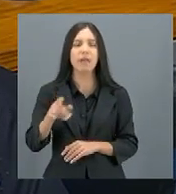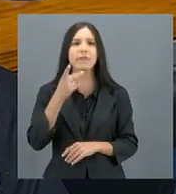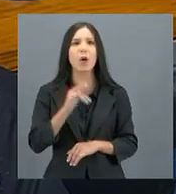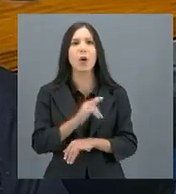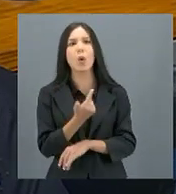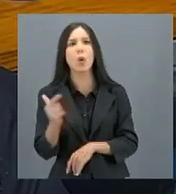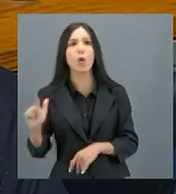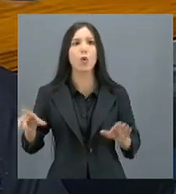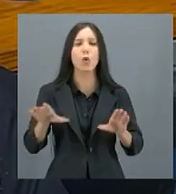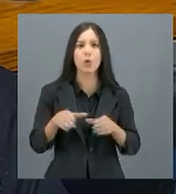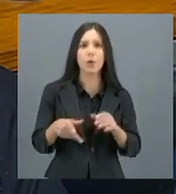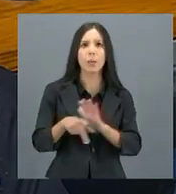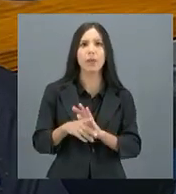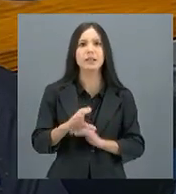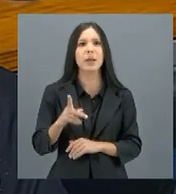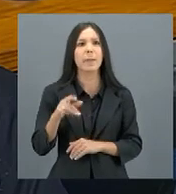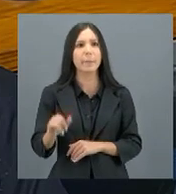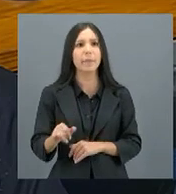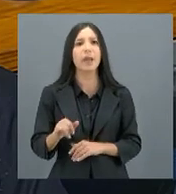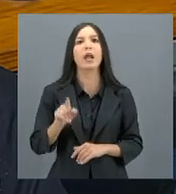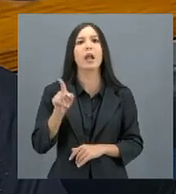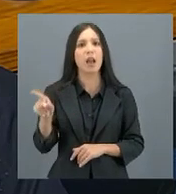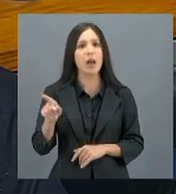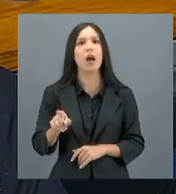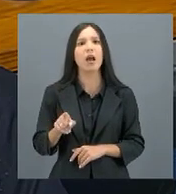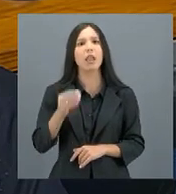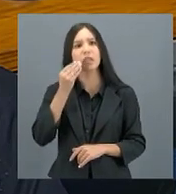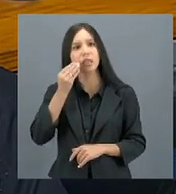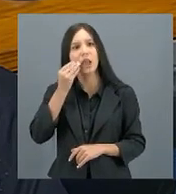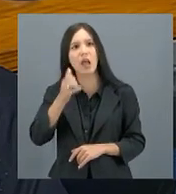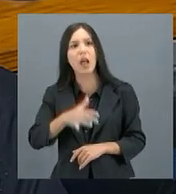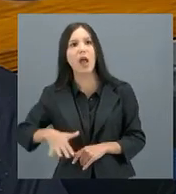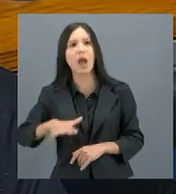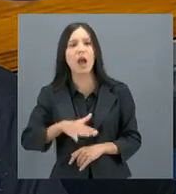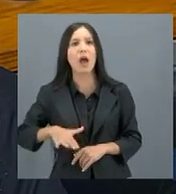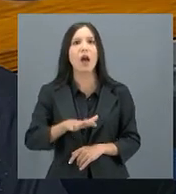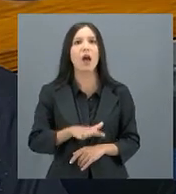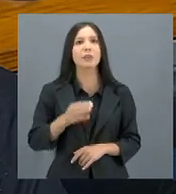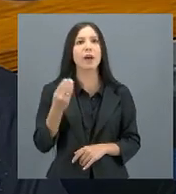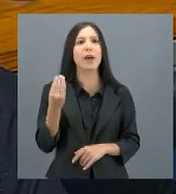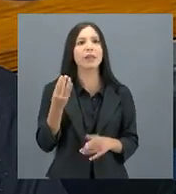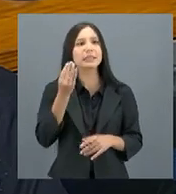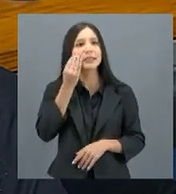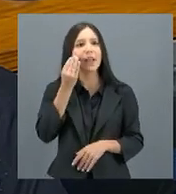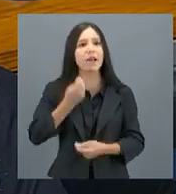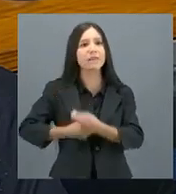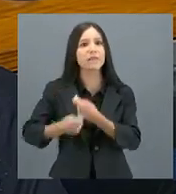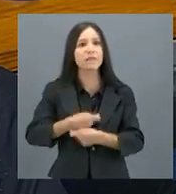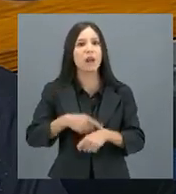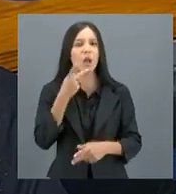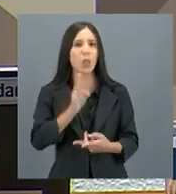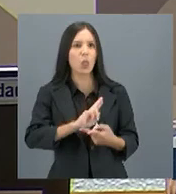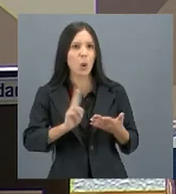que outros integrantes da CPI da Câmara pressionavam o setor em busca de vantagens financeiras. Ele citou nomes para o